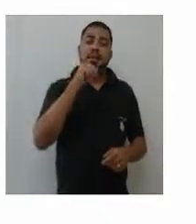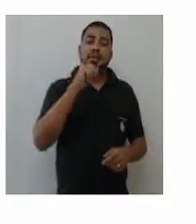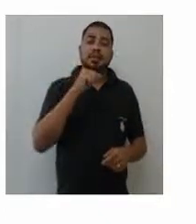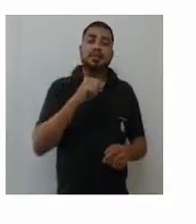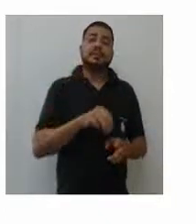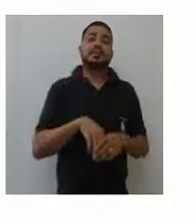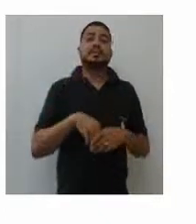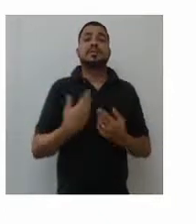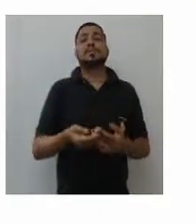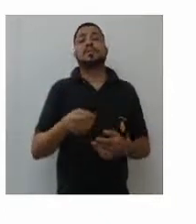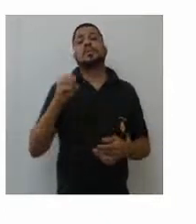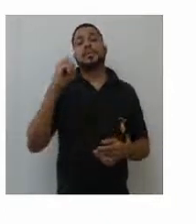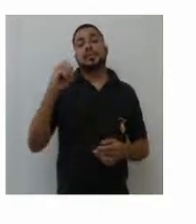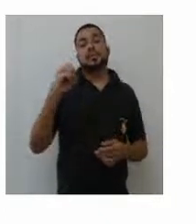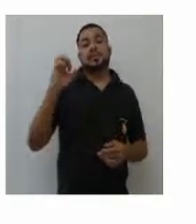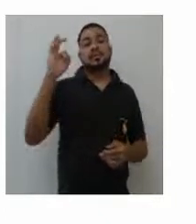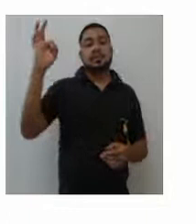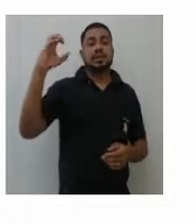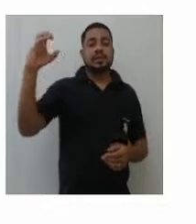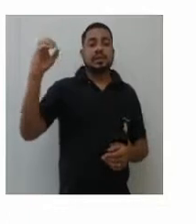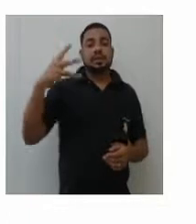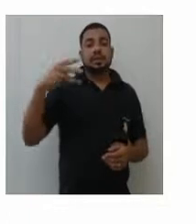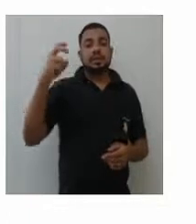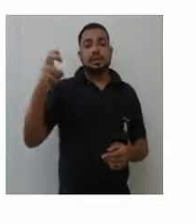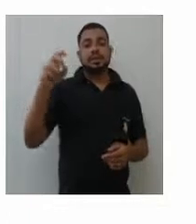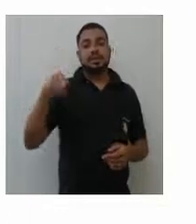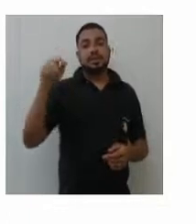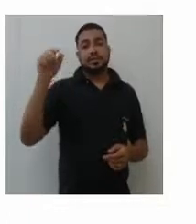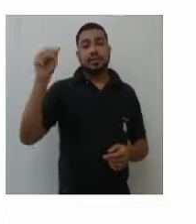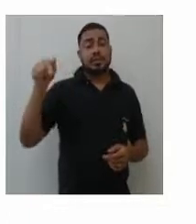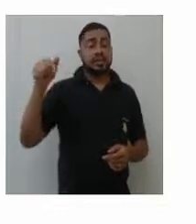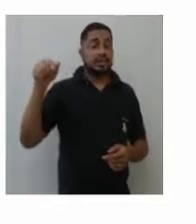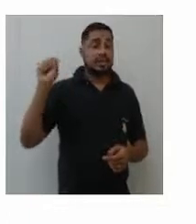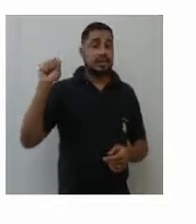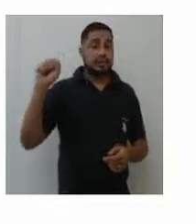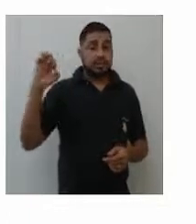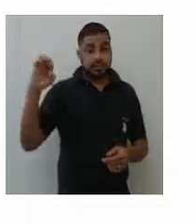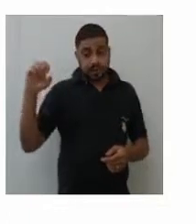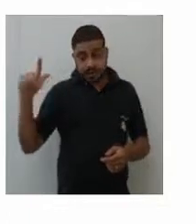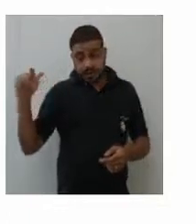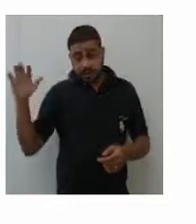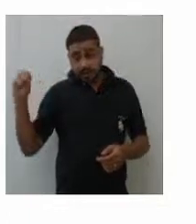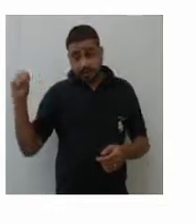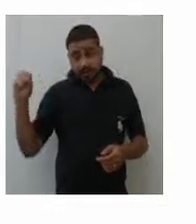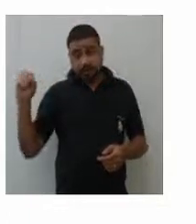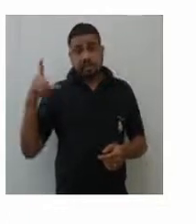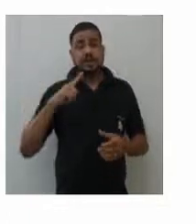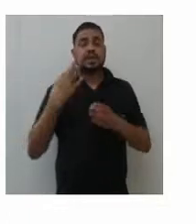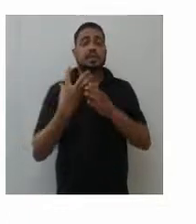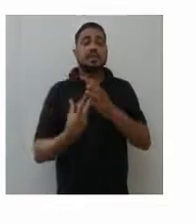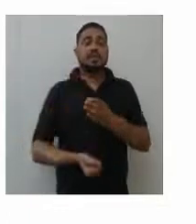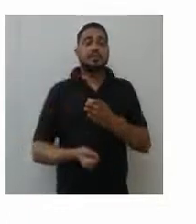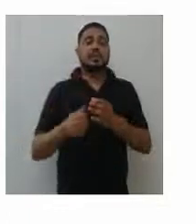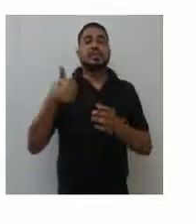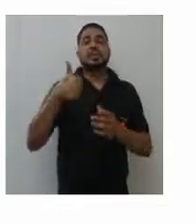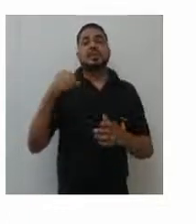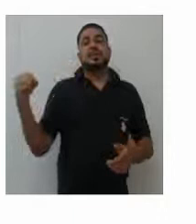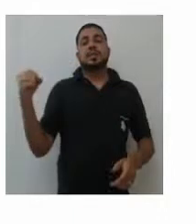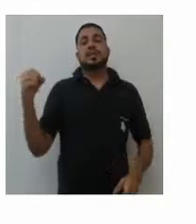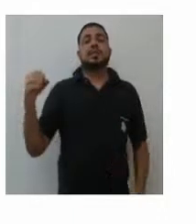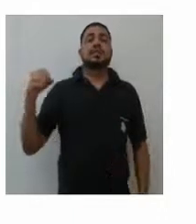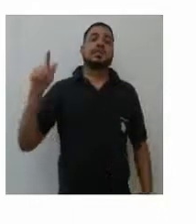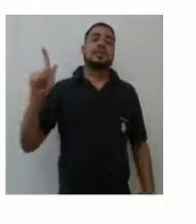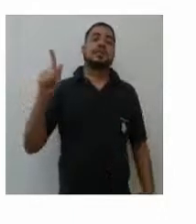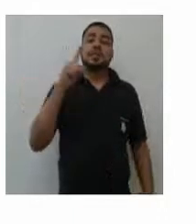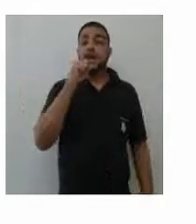a 0 graus Celsius, 35,7 gramas de cloreto de sódio estão dissolvidos em 100 gramas de água.